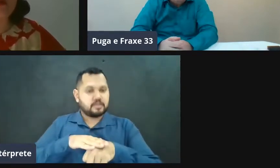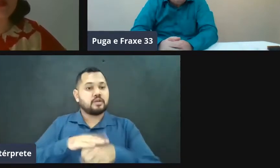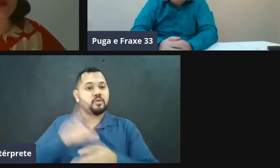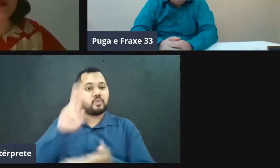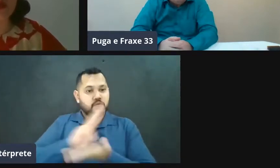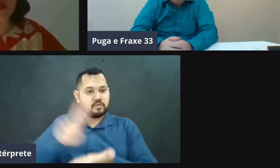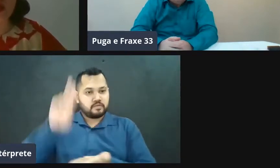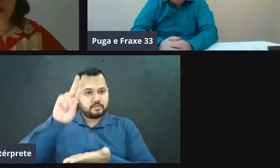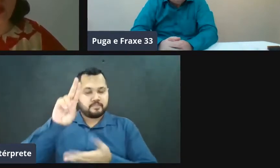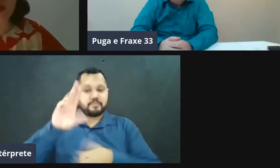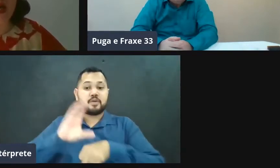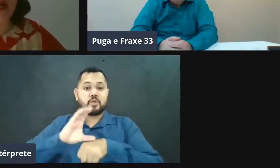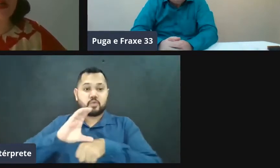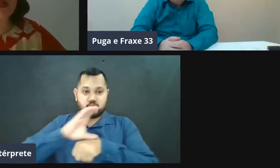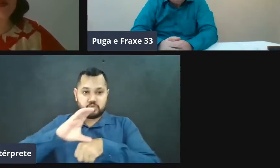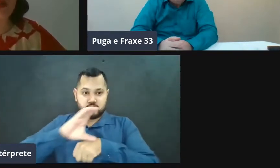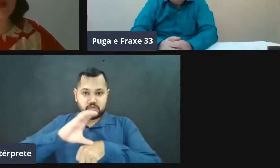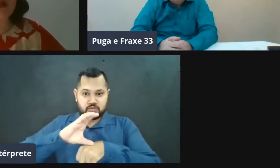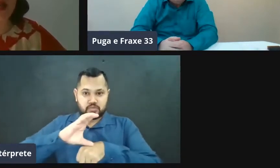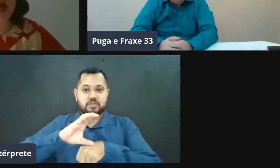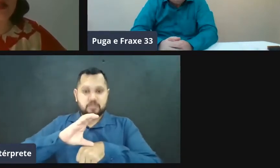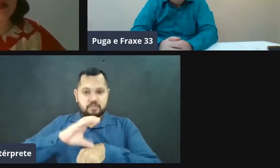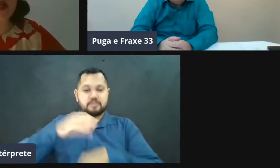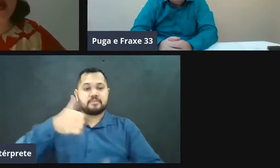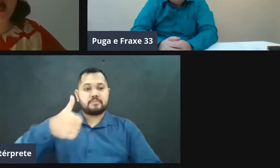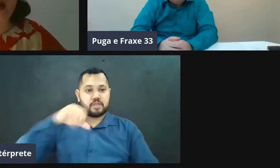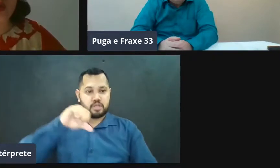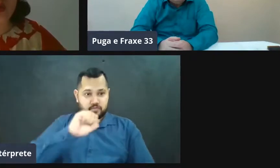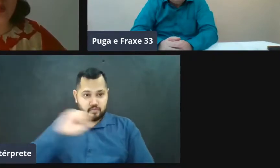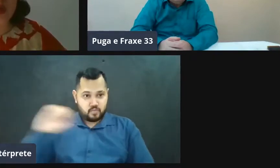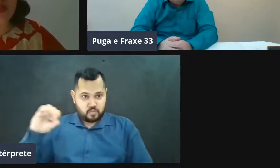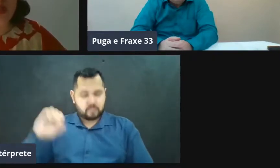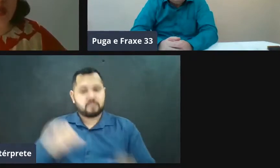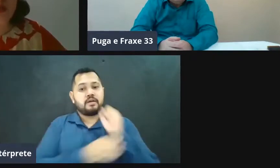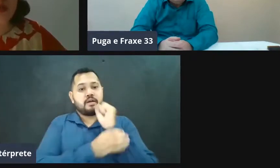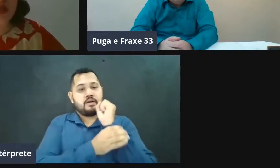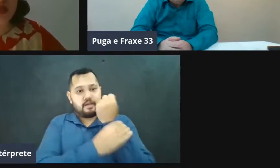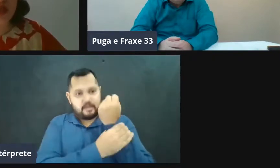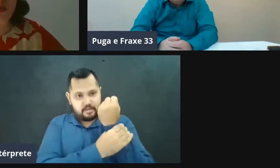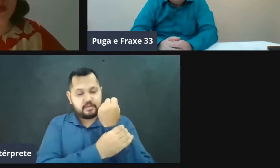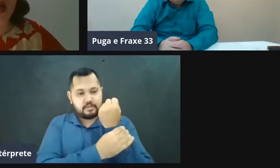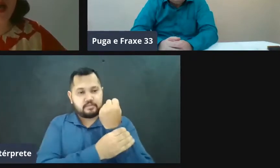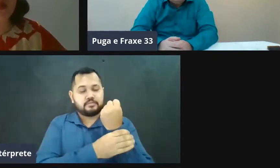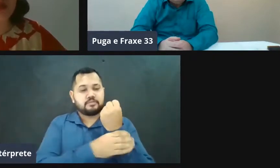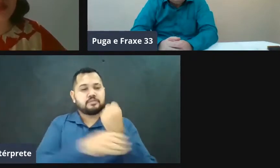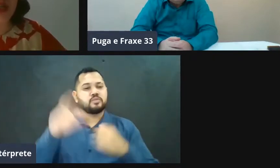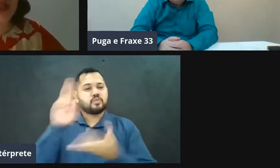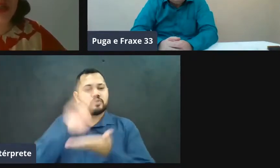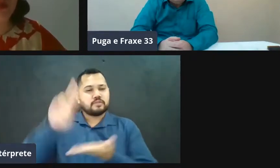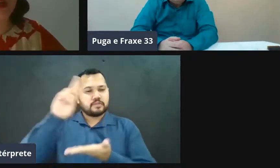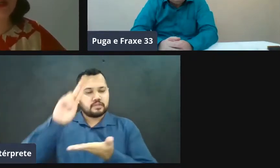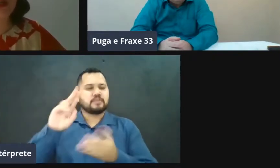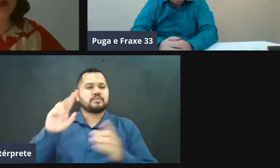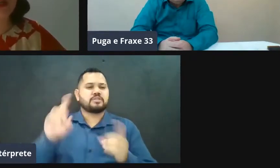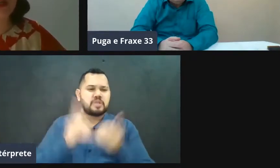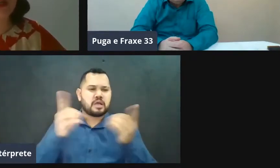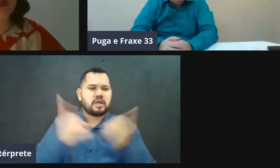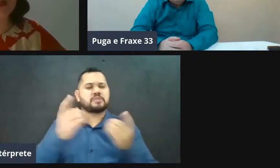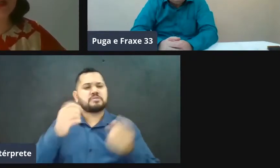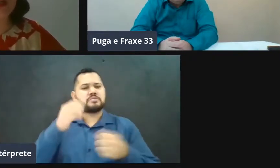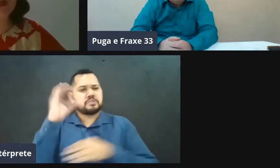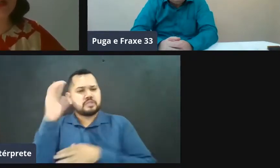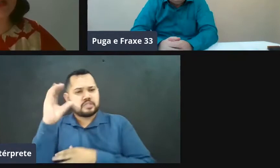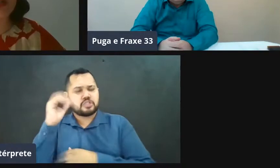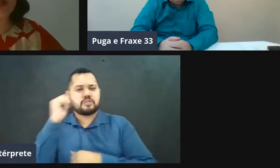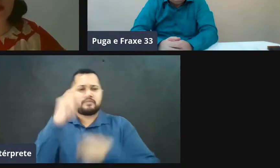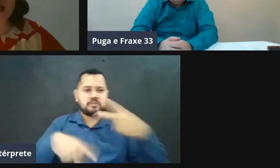de 1988 garante às universidades autonomia didático-científica, administrativa e de